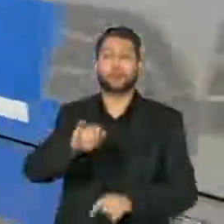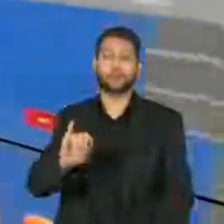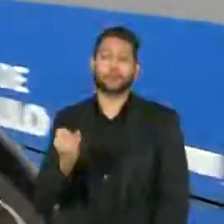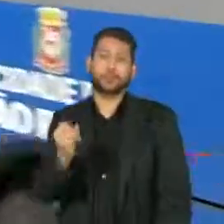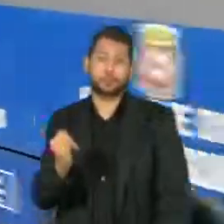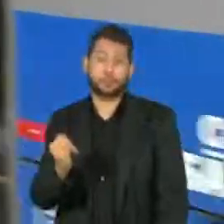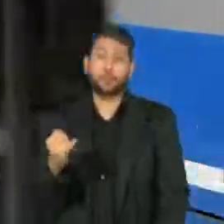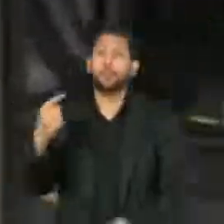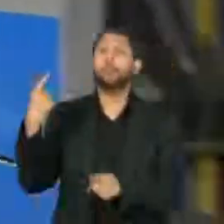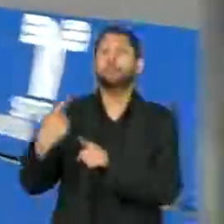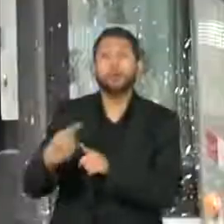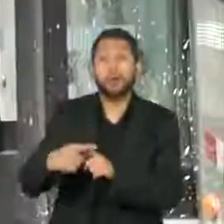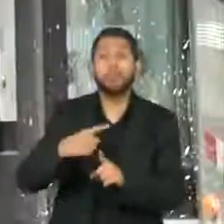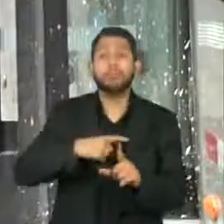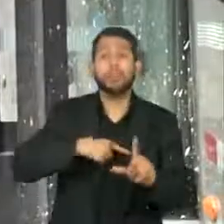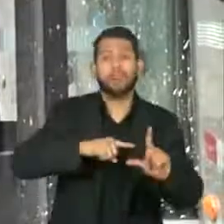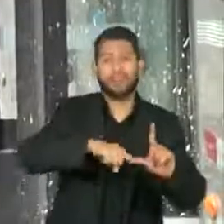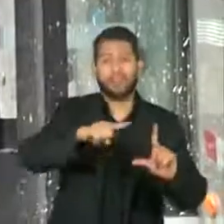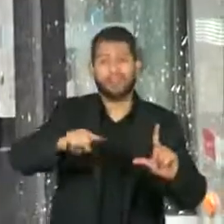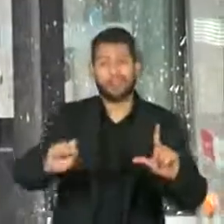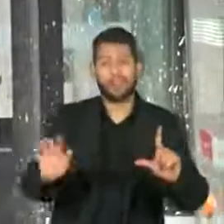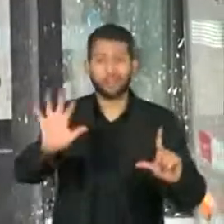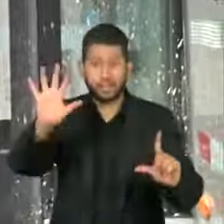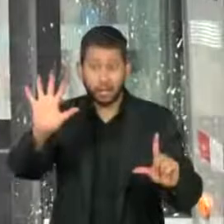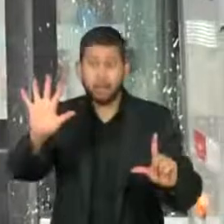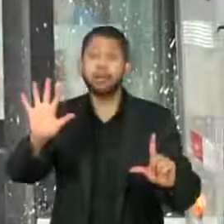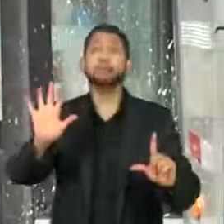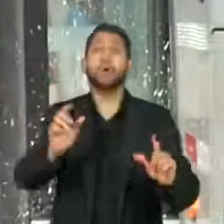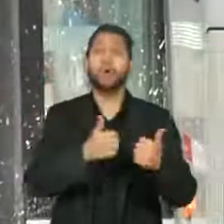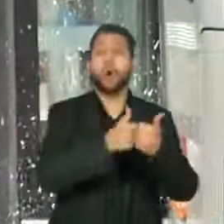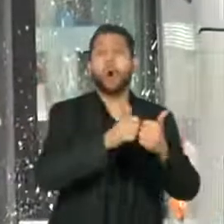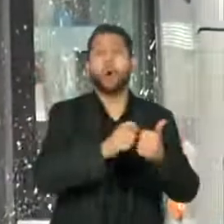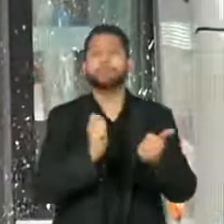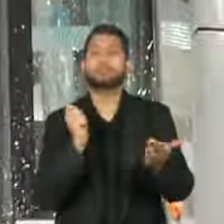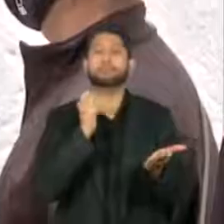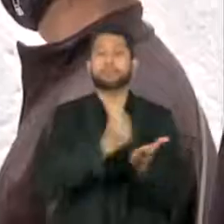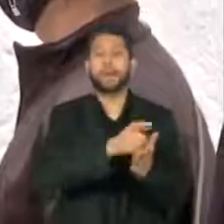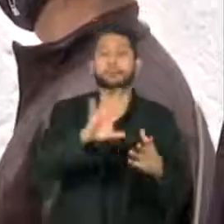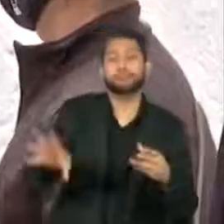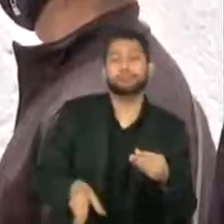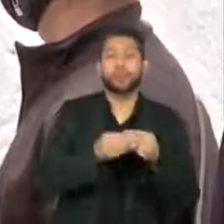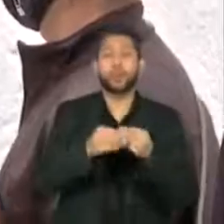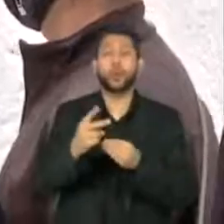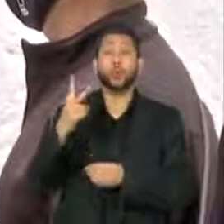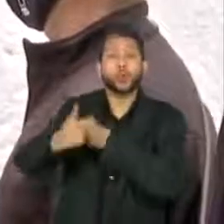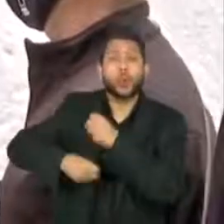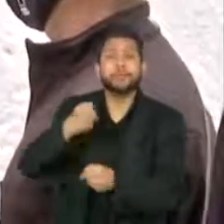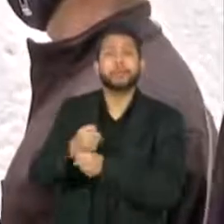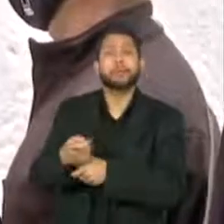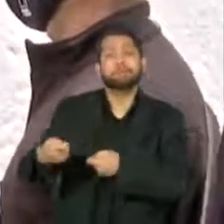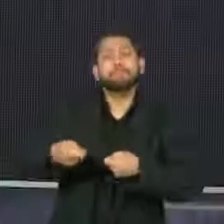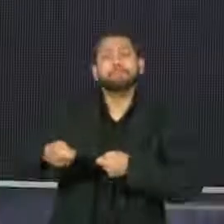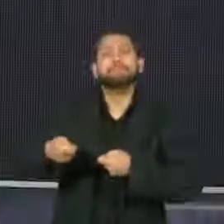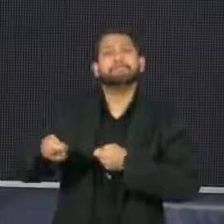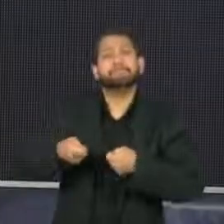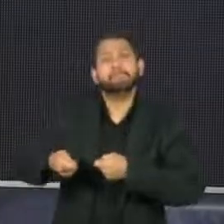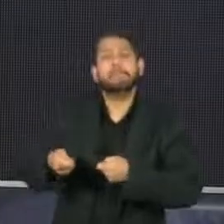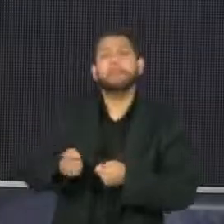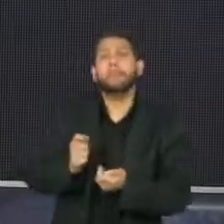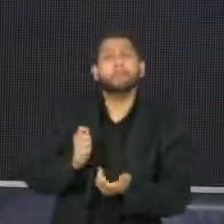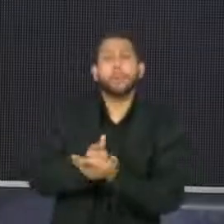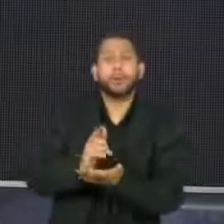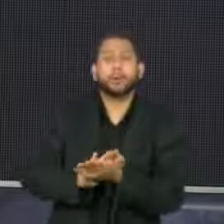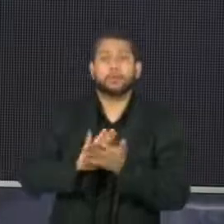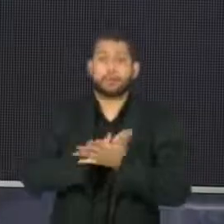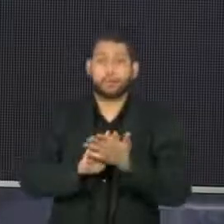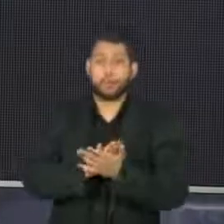seria recompor a inflação. Nos últimos 2 anos, a tarifa não teve aumento. A proposta da SPTrans ainda precisa